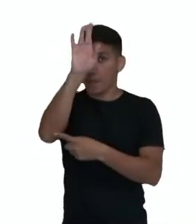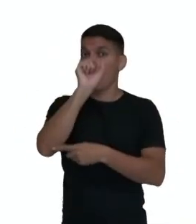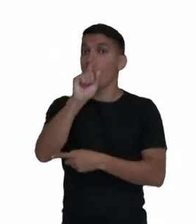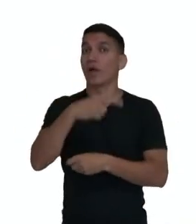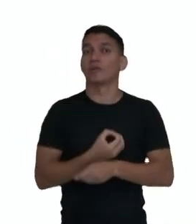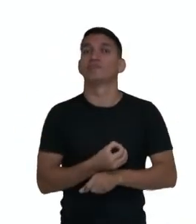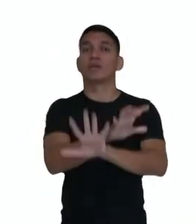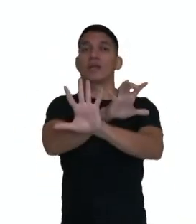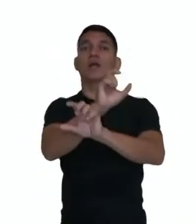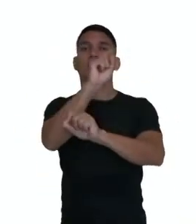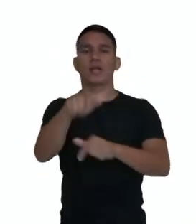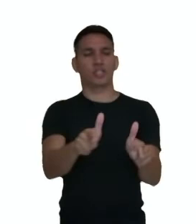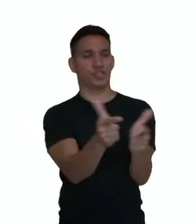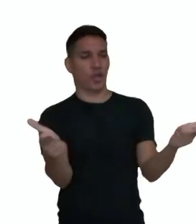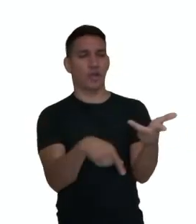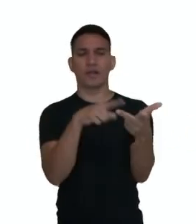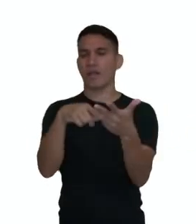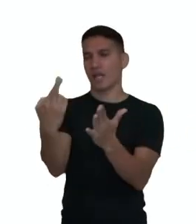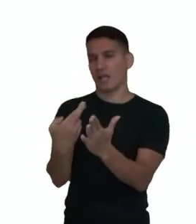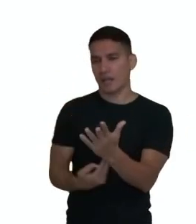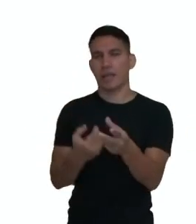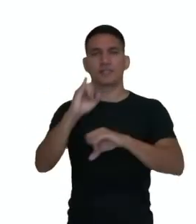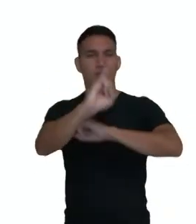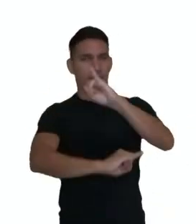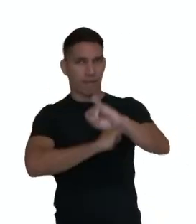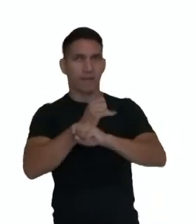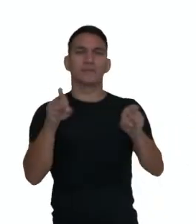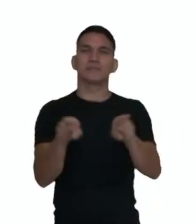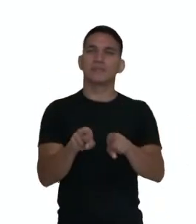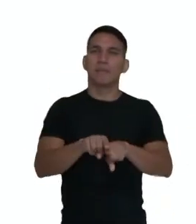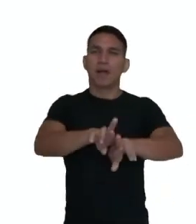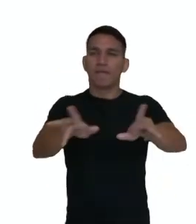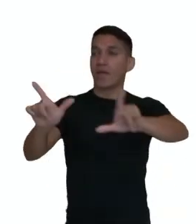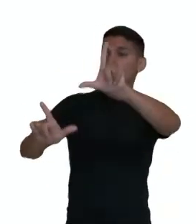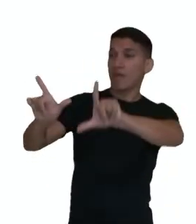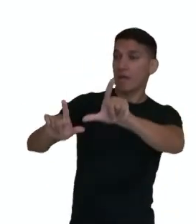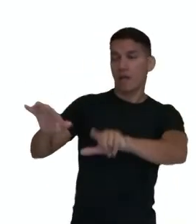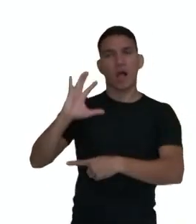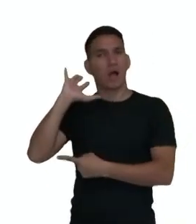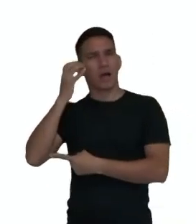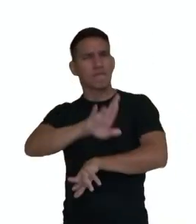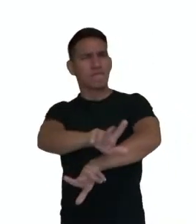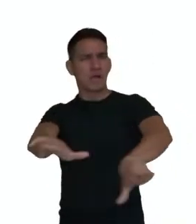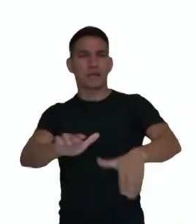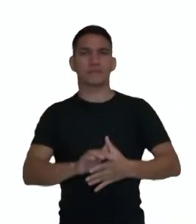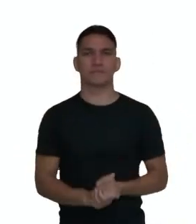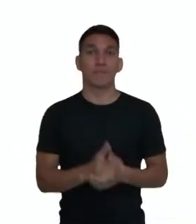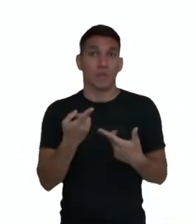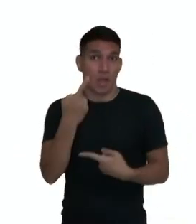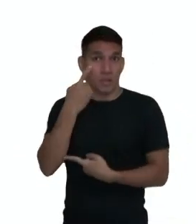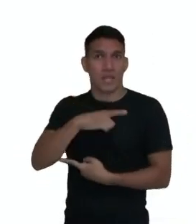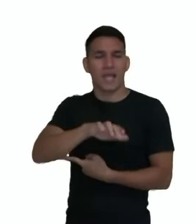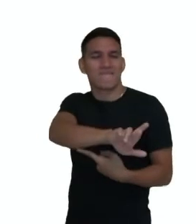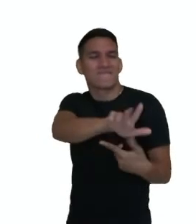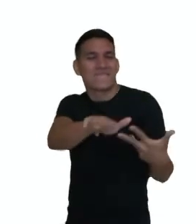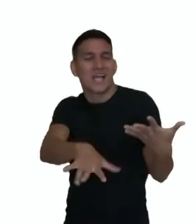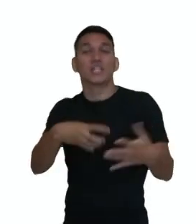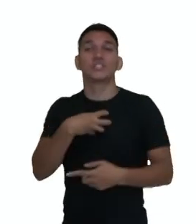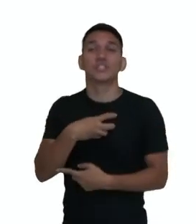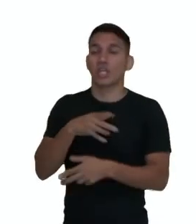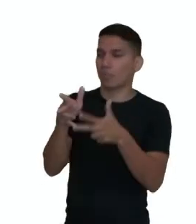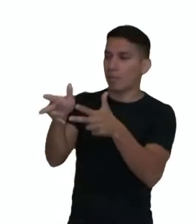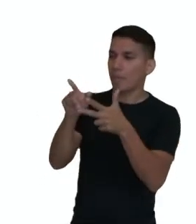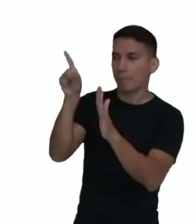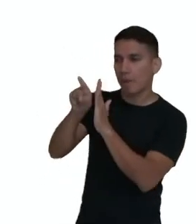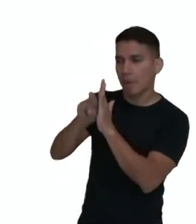meios de comunicação, jornais, revistas, internet, televisão, rádio, dentre outros. Há diversos tipos de